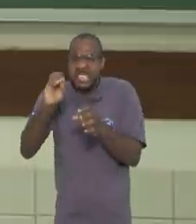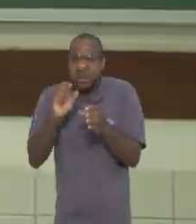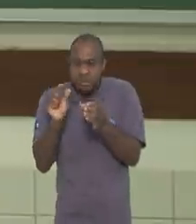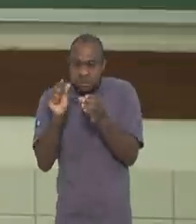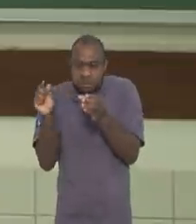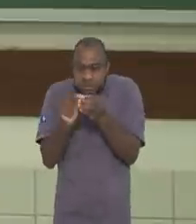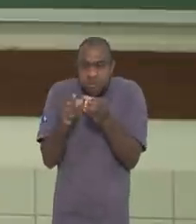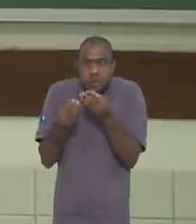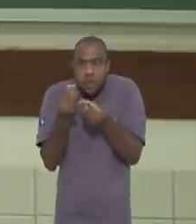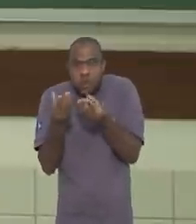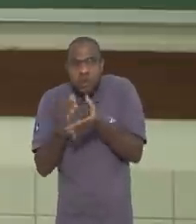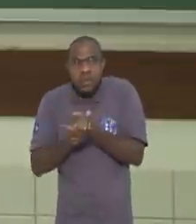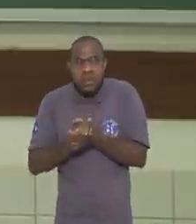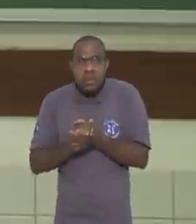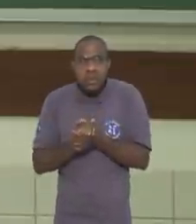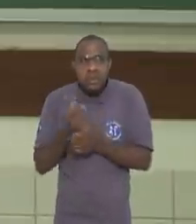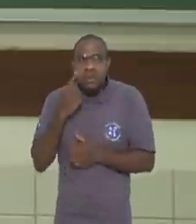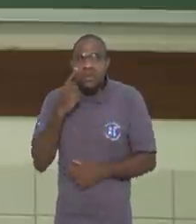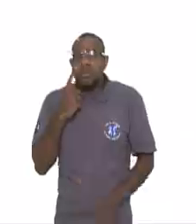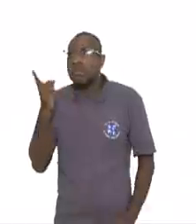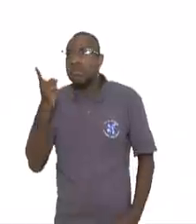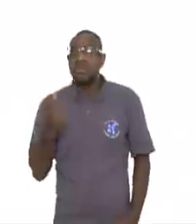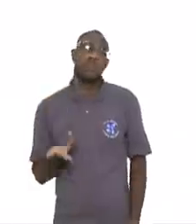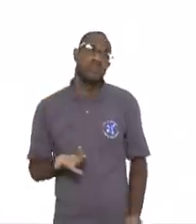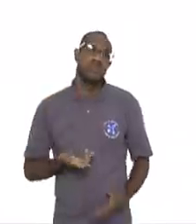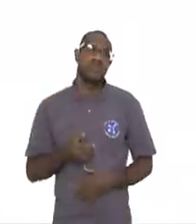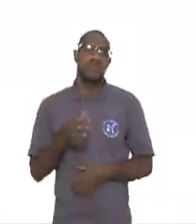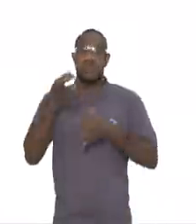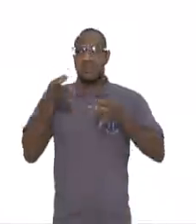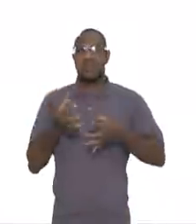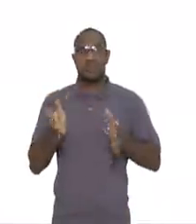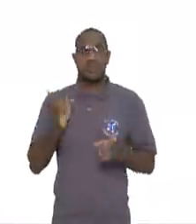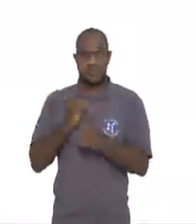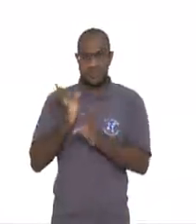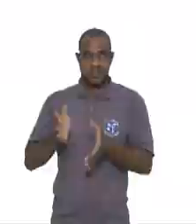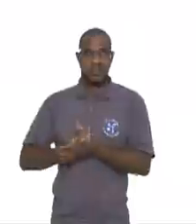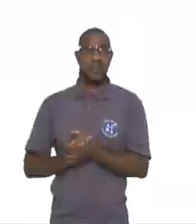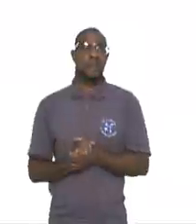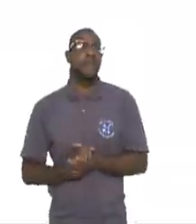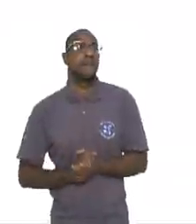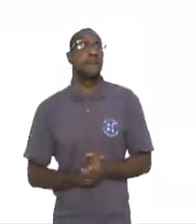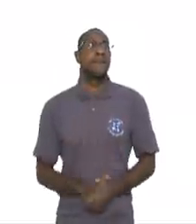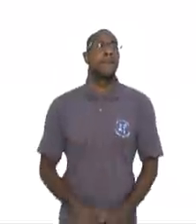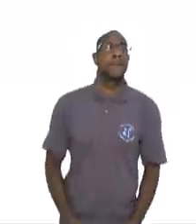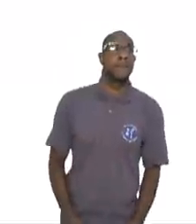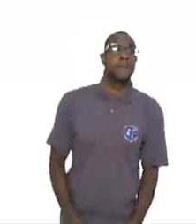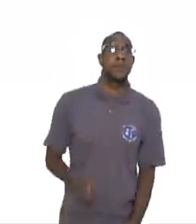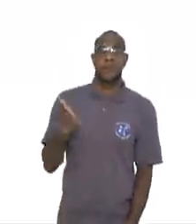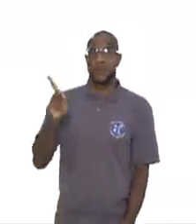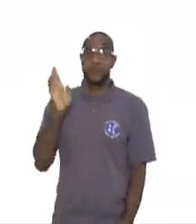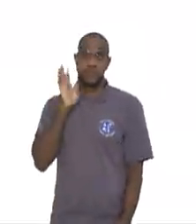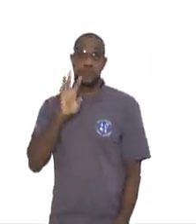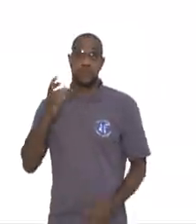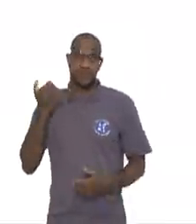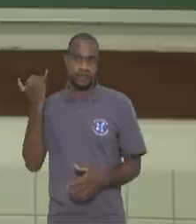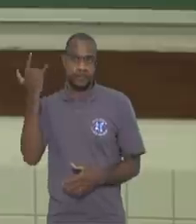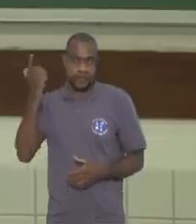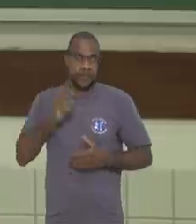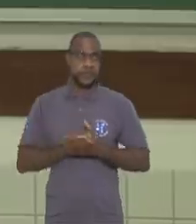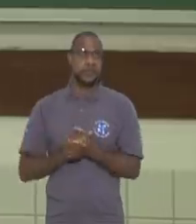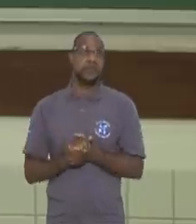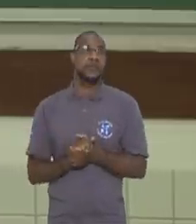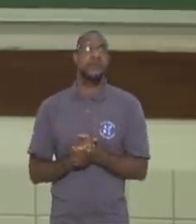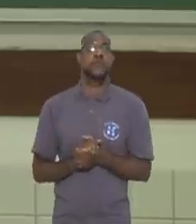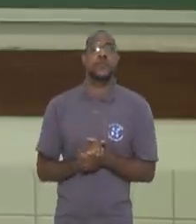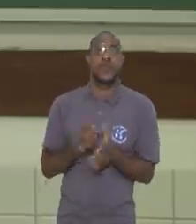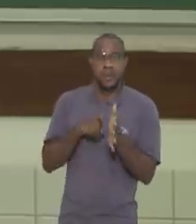as enzimas de restrição. Então, a gente achou ali a alternativa correta. Vamos para mais um aqui, gente. Esse aqui é muito legal de falar também e pesquisa